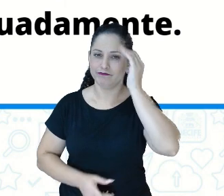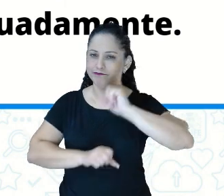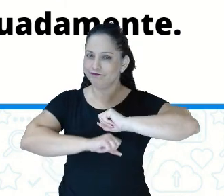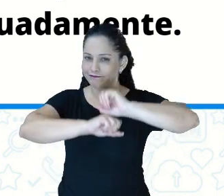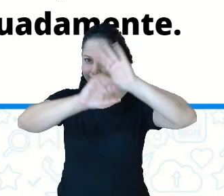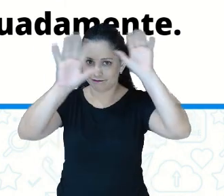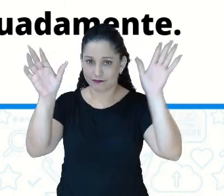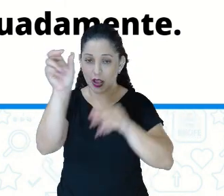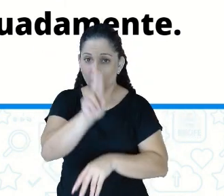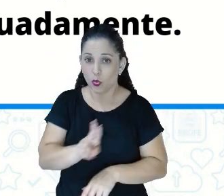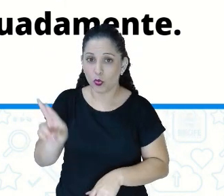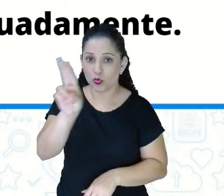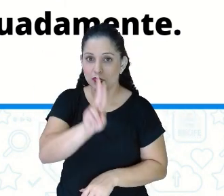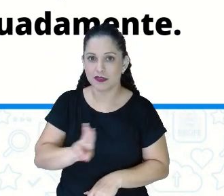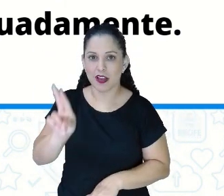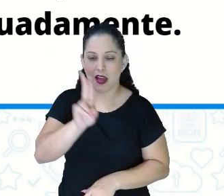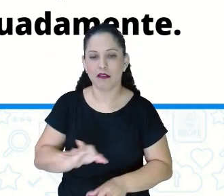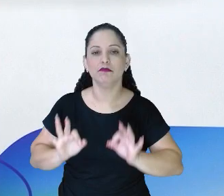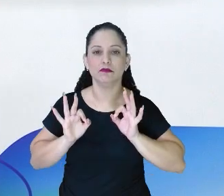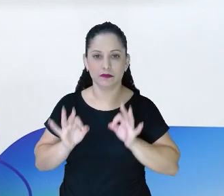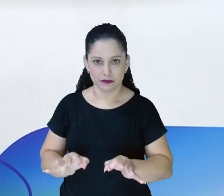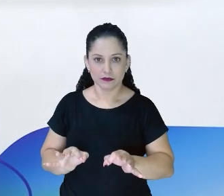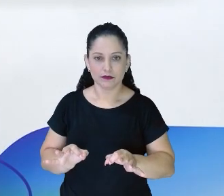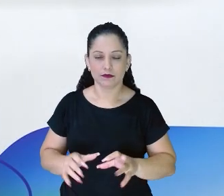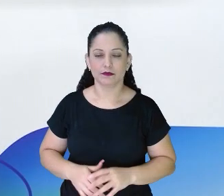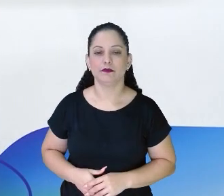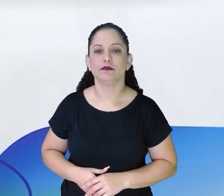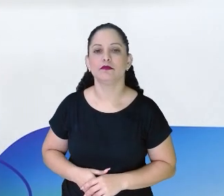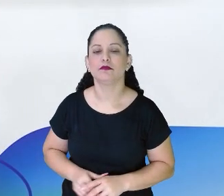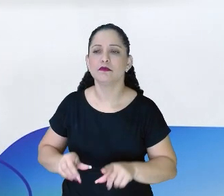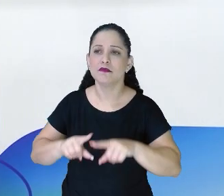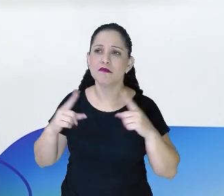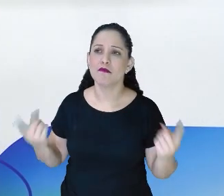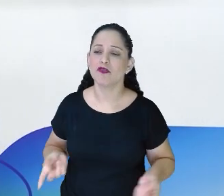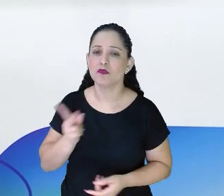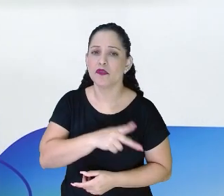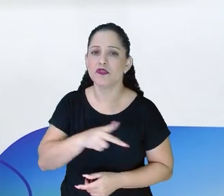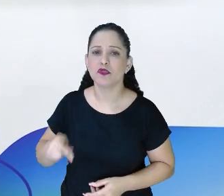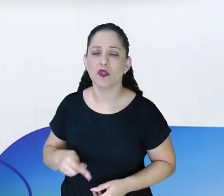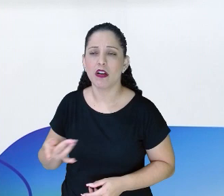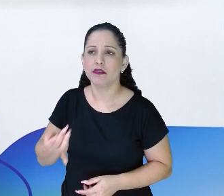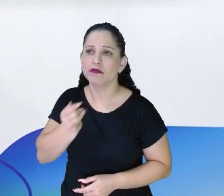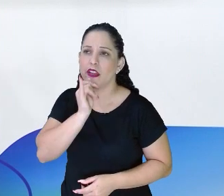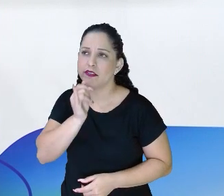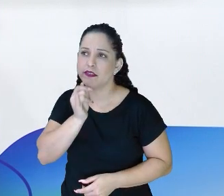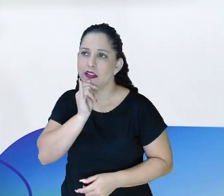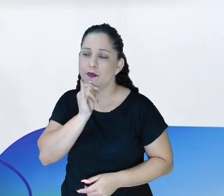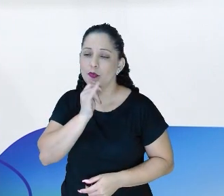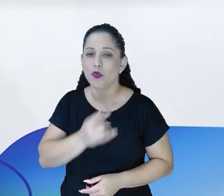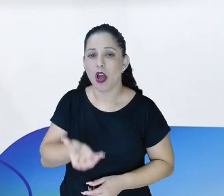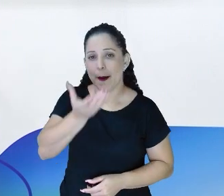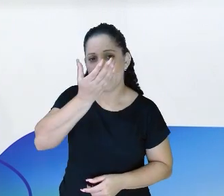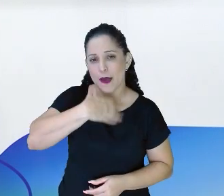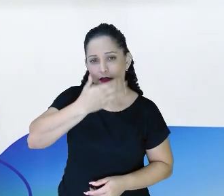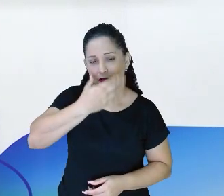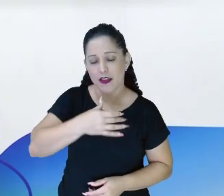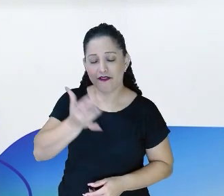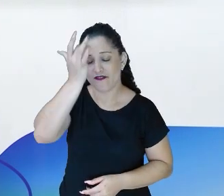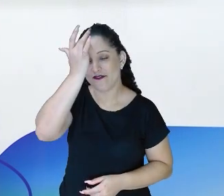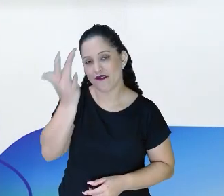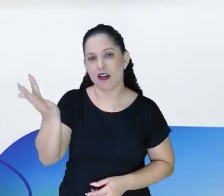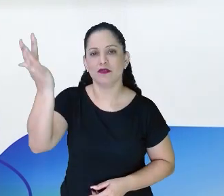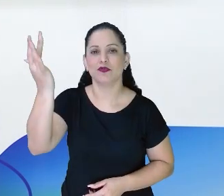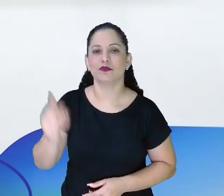para aplicar adequadamente. Professora, a senhora fez o exemplo da maçã. É muito fácil.